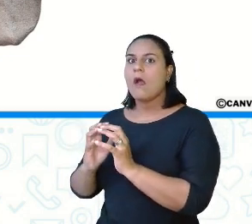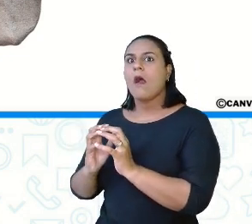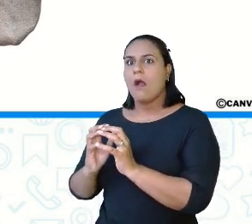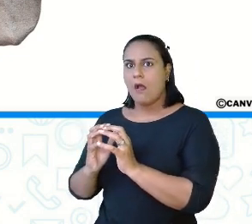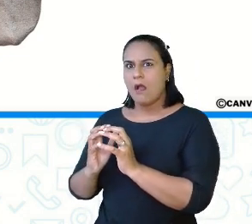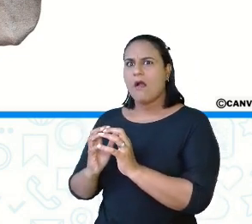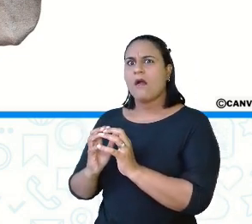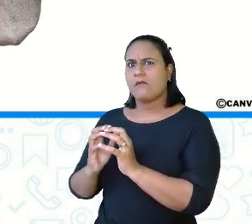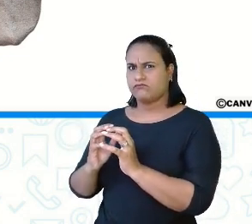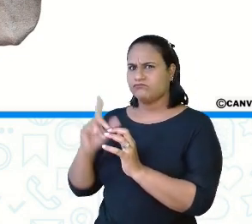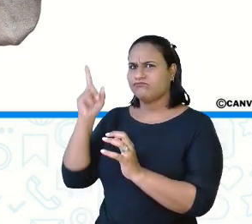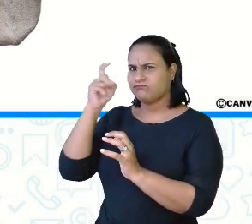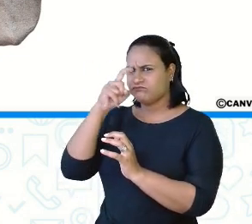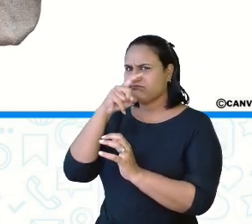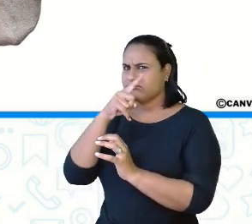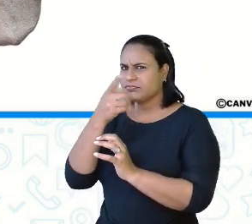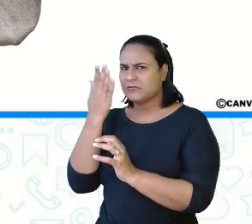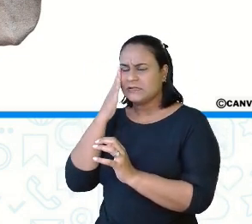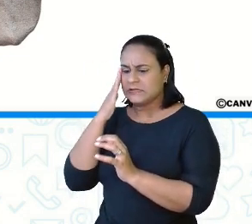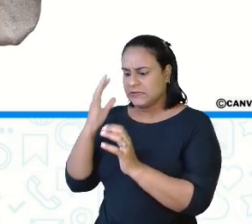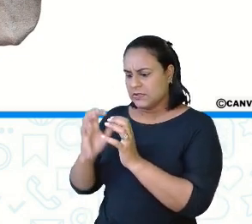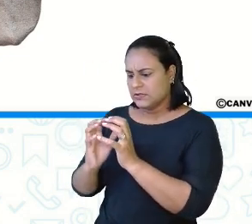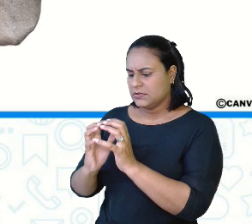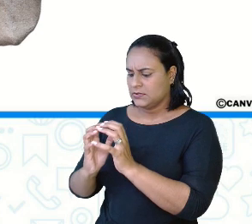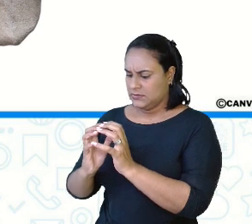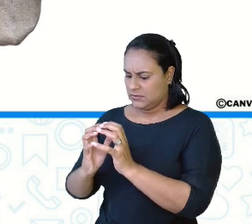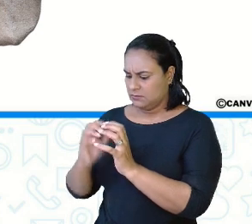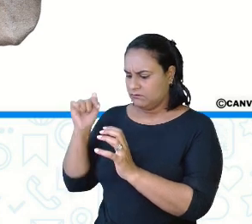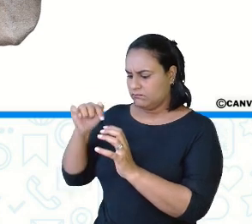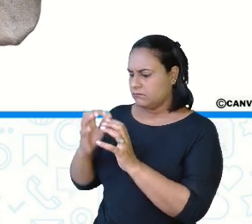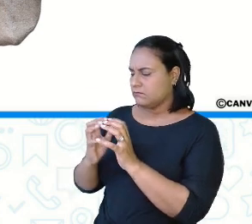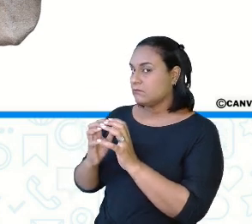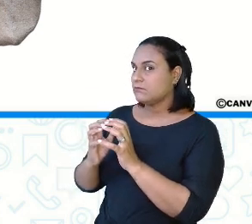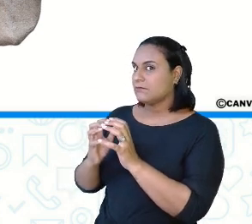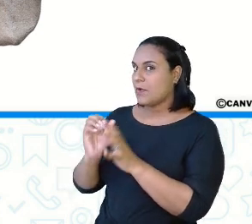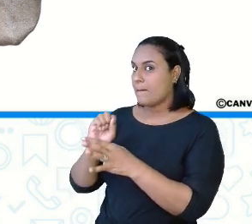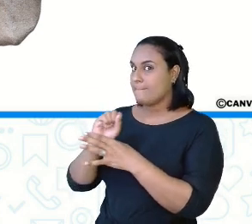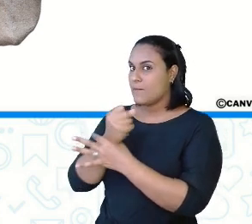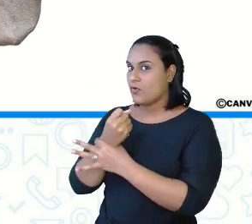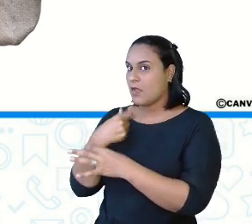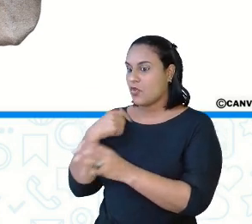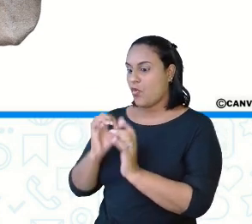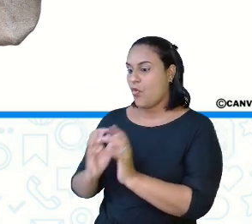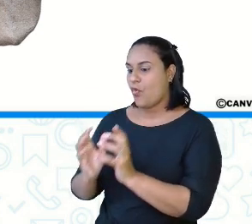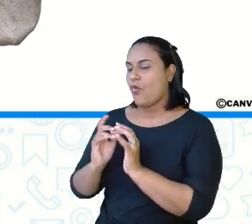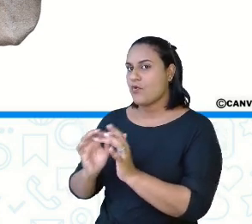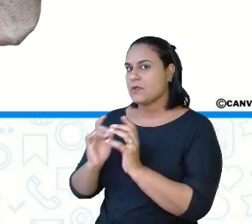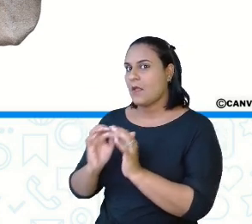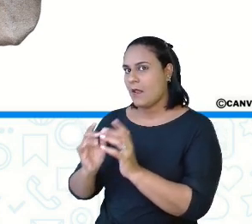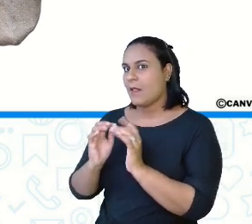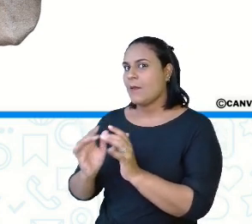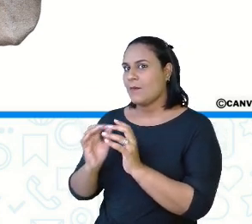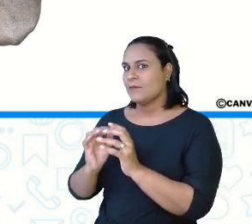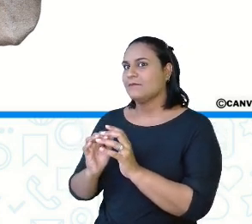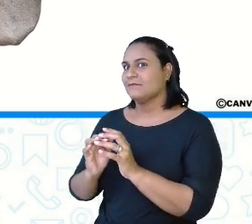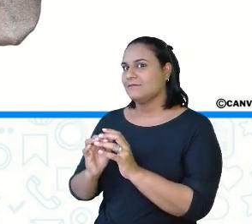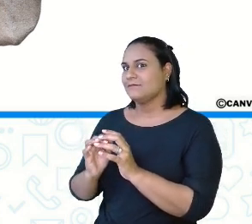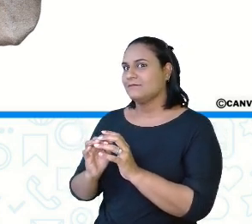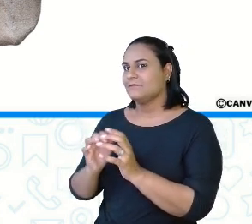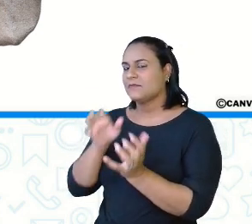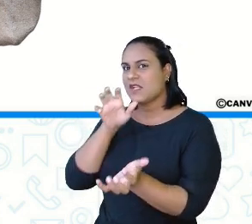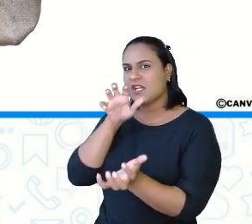nosso esqueleto. Claro, não é por menos. Ele está ali, protege o nosso cérebro. A